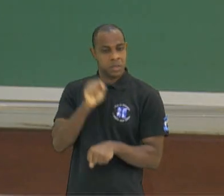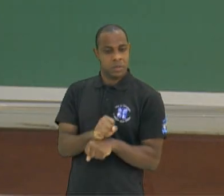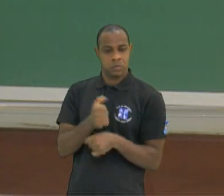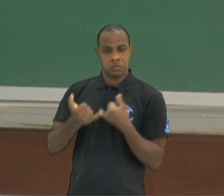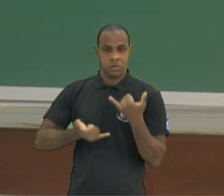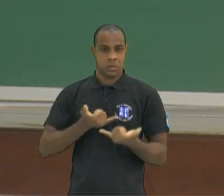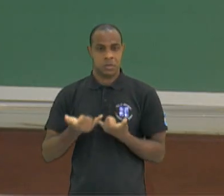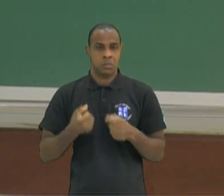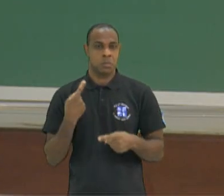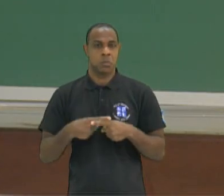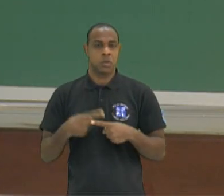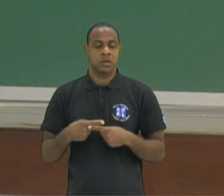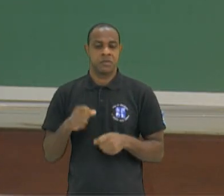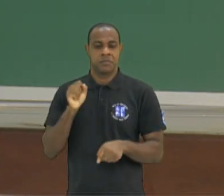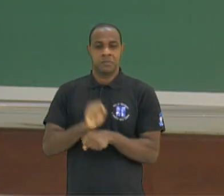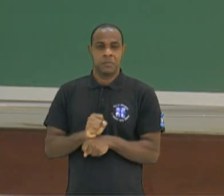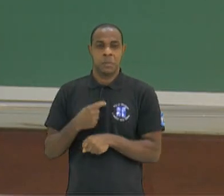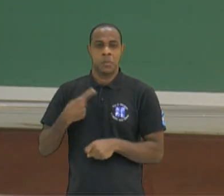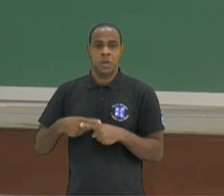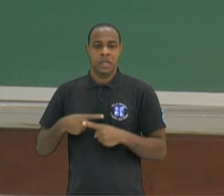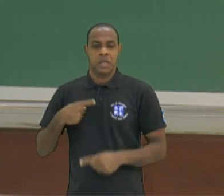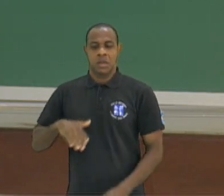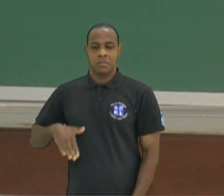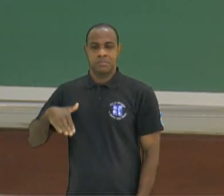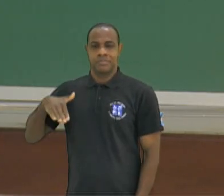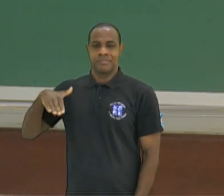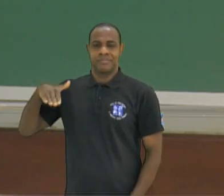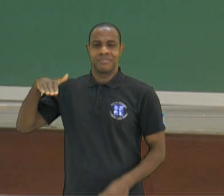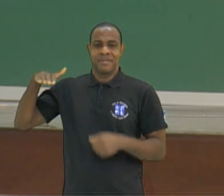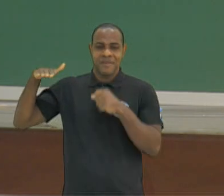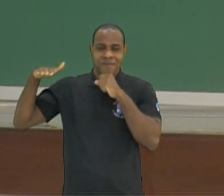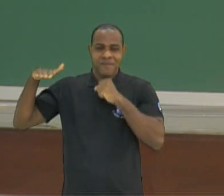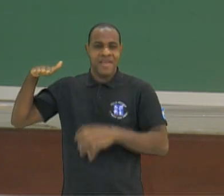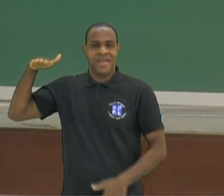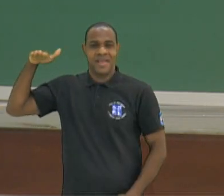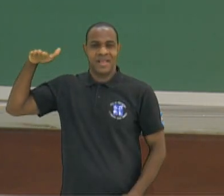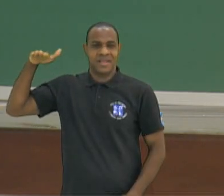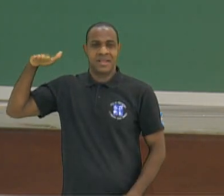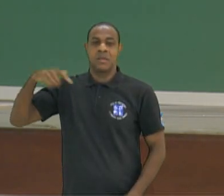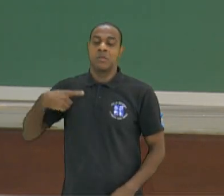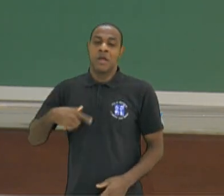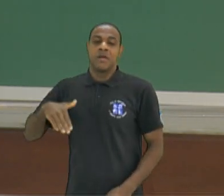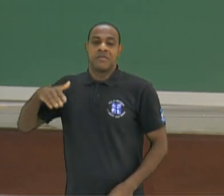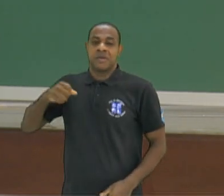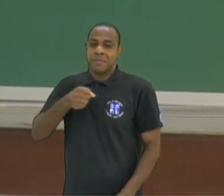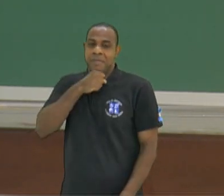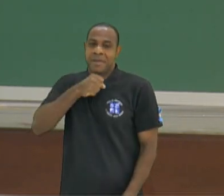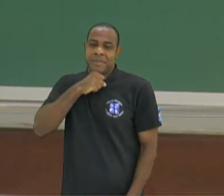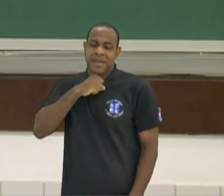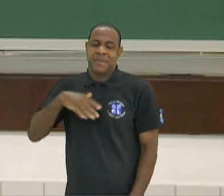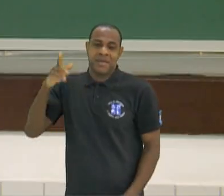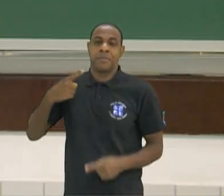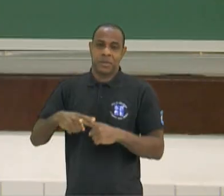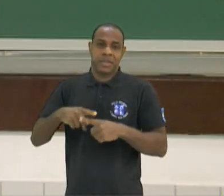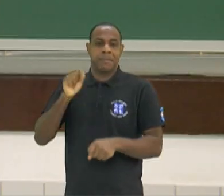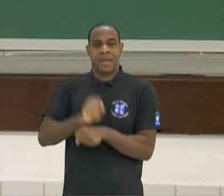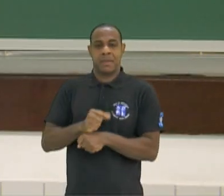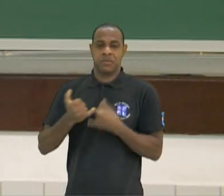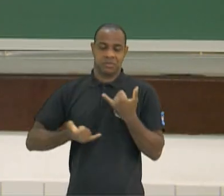brincar porque ficamos mais velhos, mas nós ficamos mais velhos porque paramos de brincar. Benjamin Franklin,